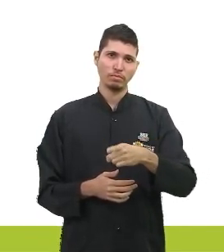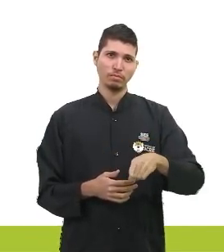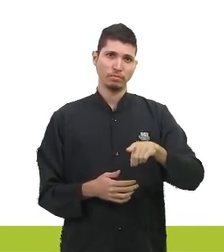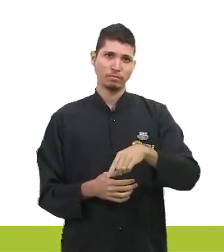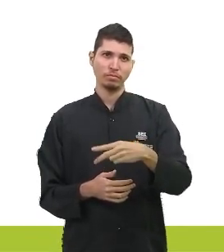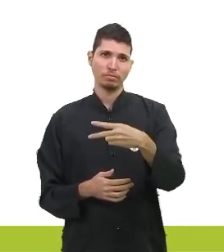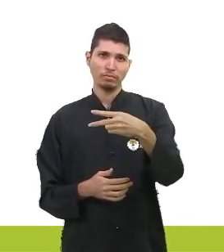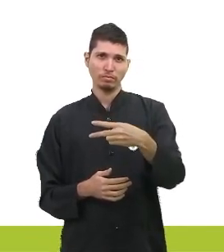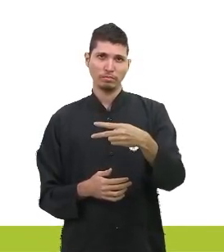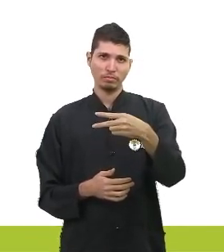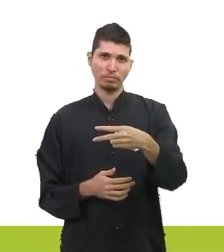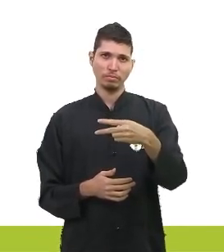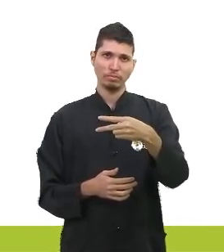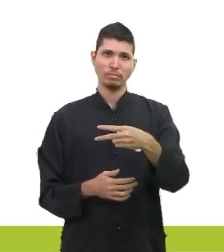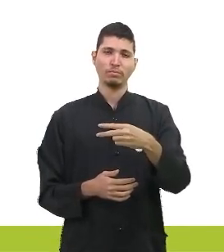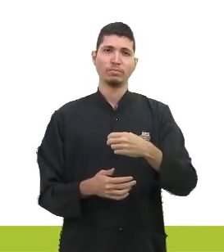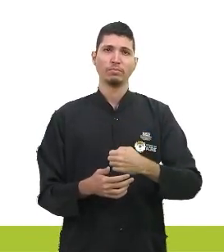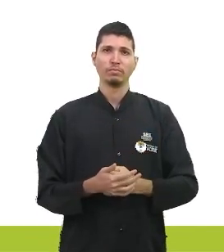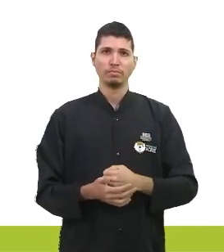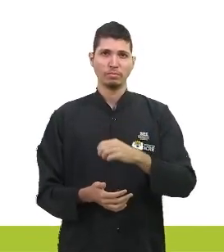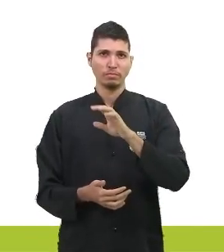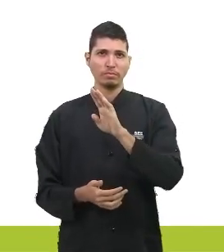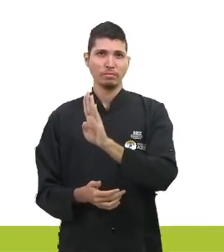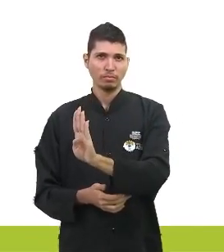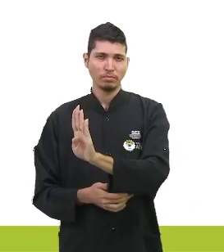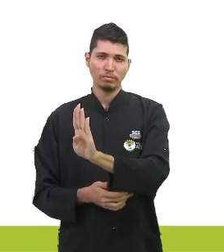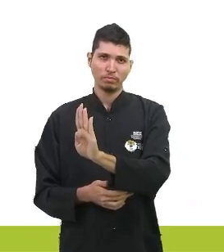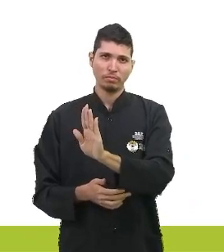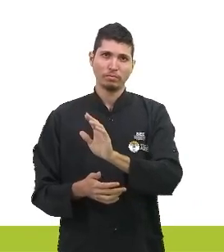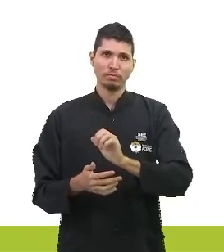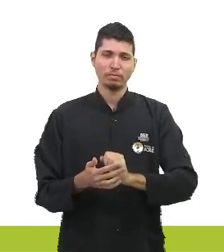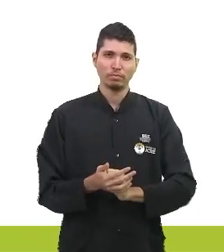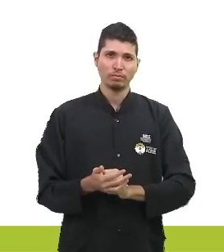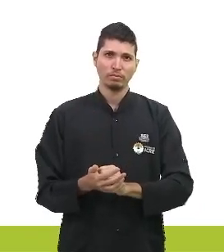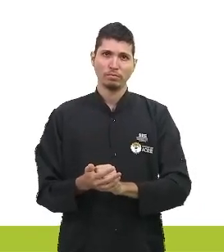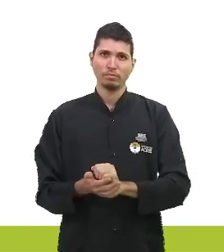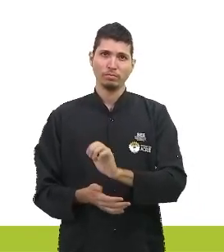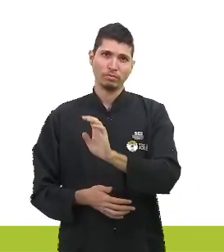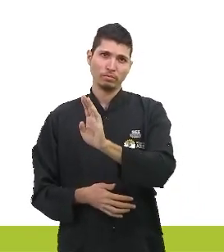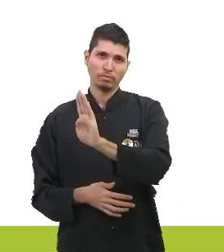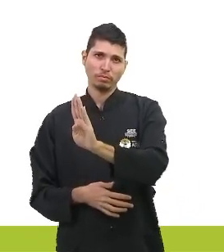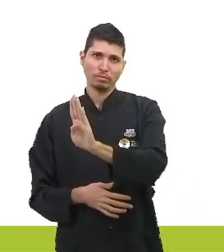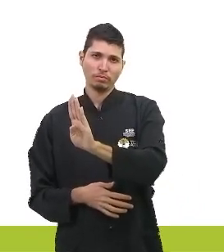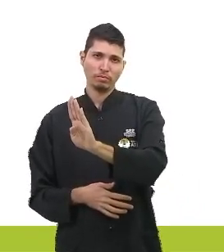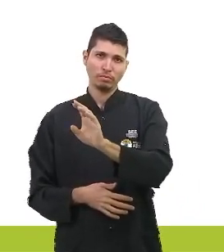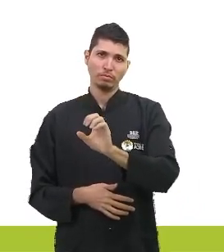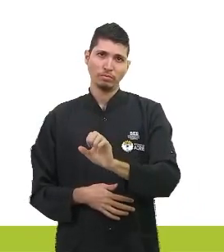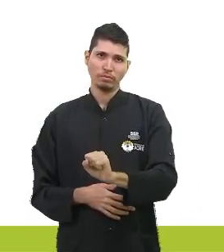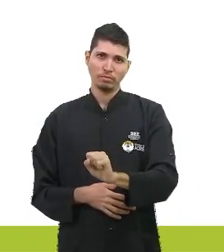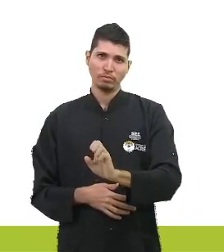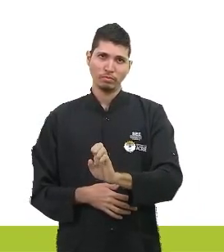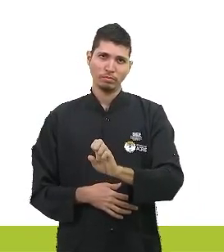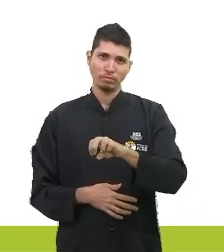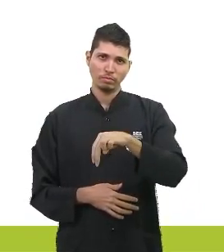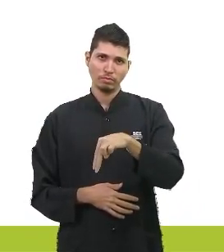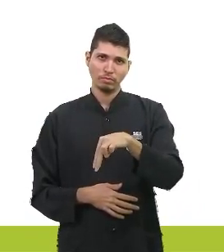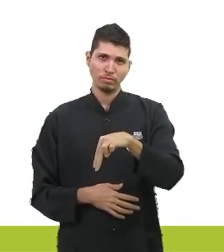é igual a B dividido para seno de beta.